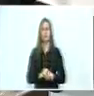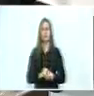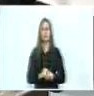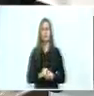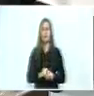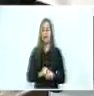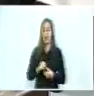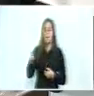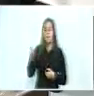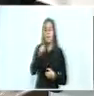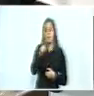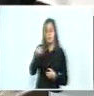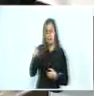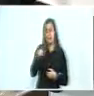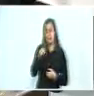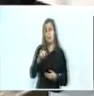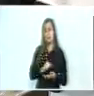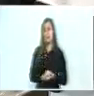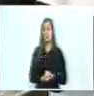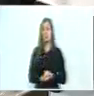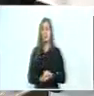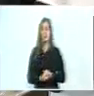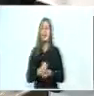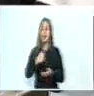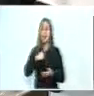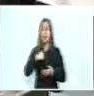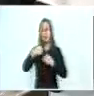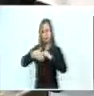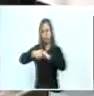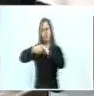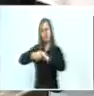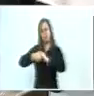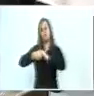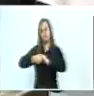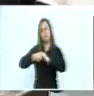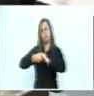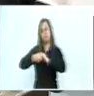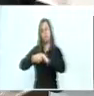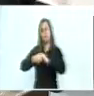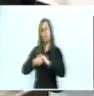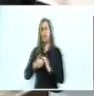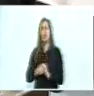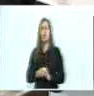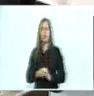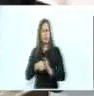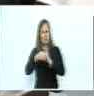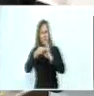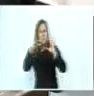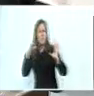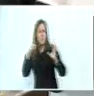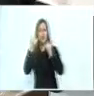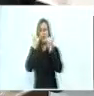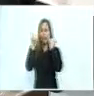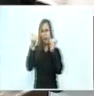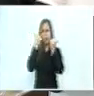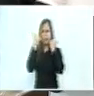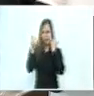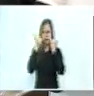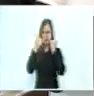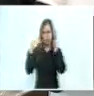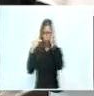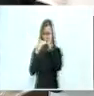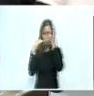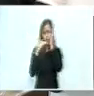Prezada senhora, com meus cordiais cumprimentos, permita-me trazer-lhe informações a respeito do